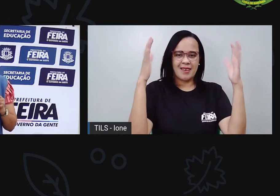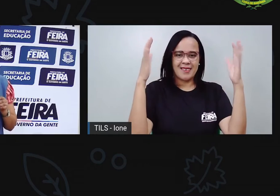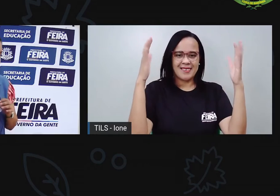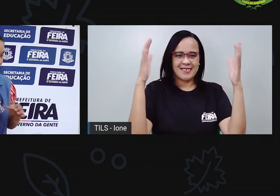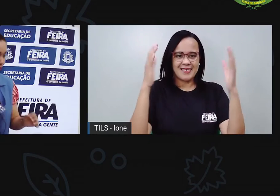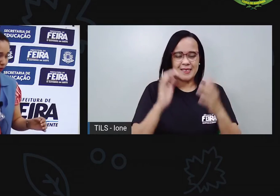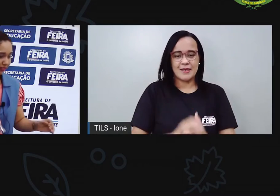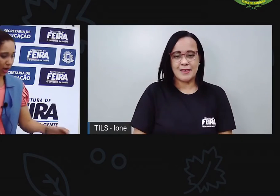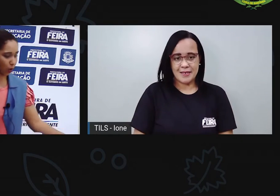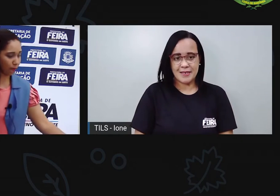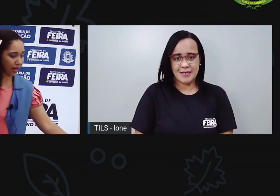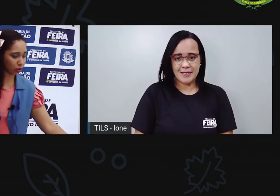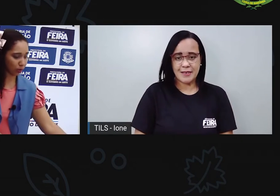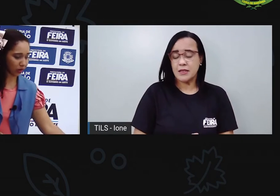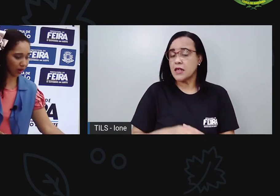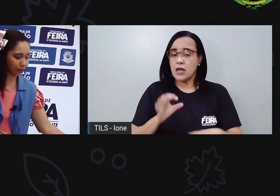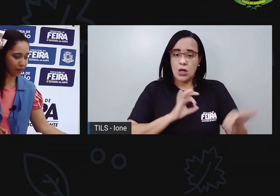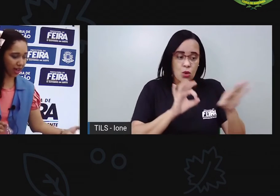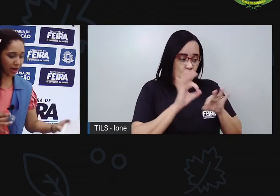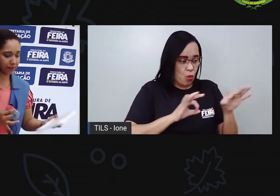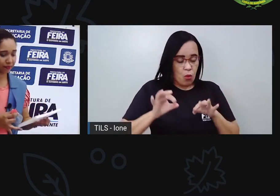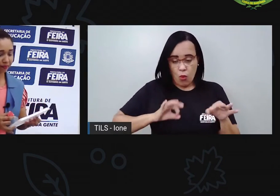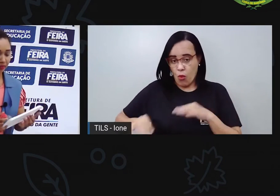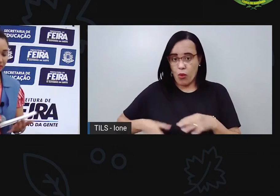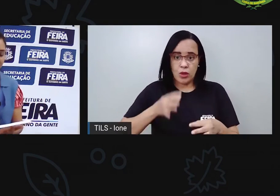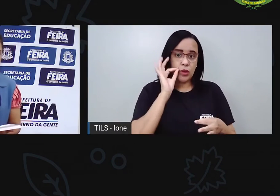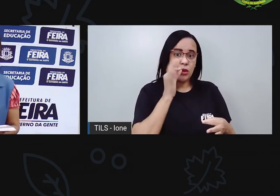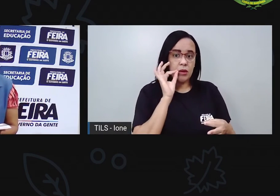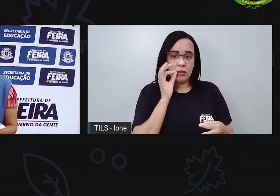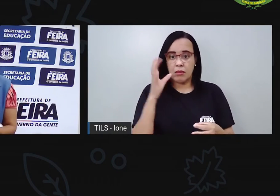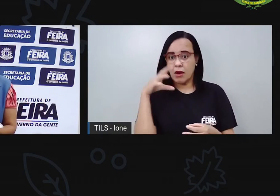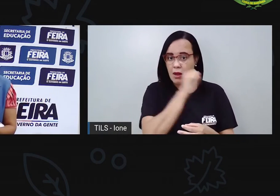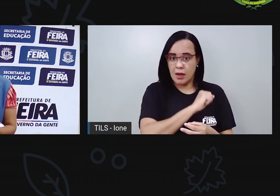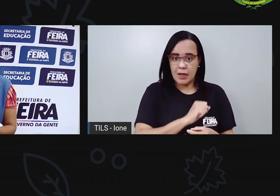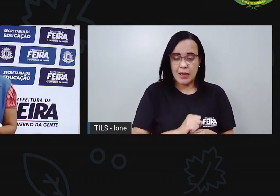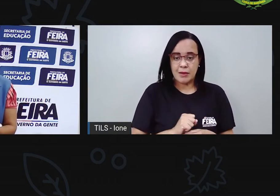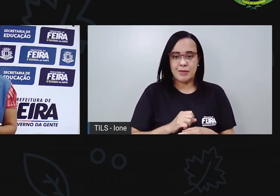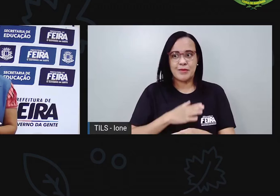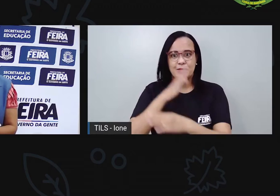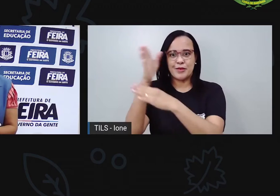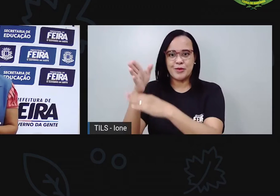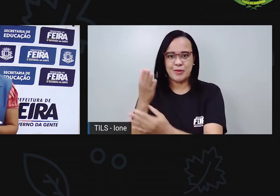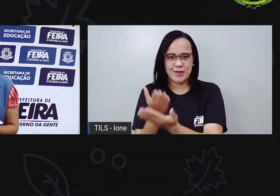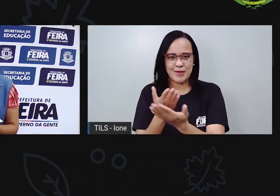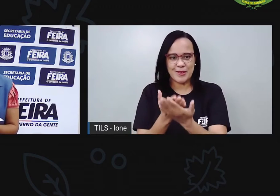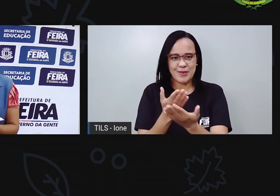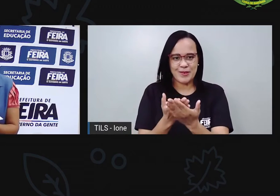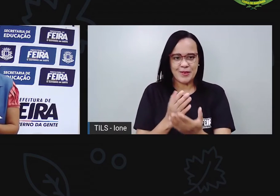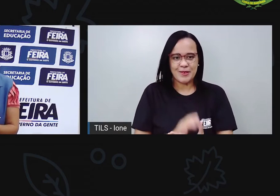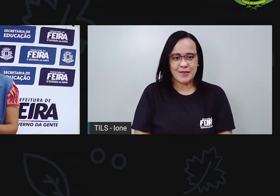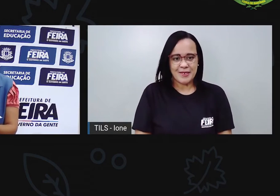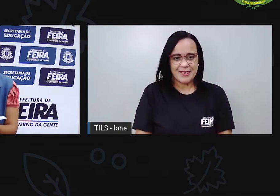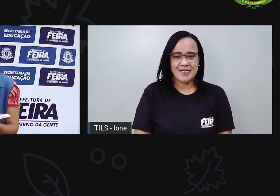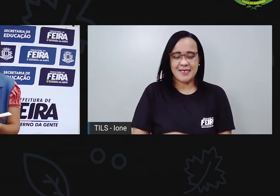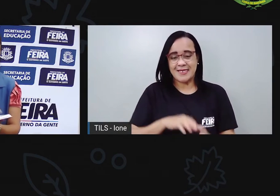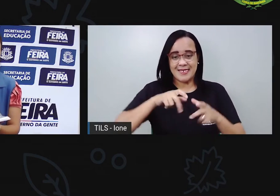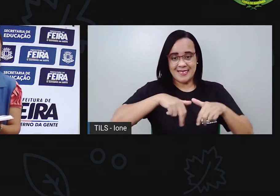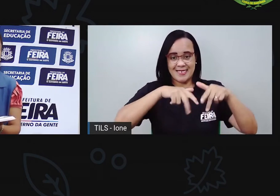foram foram foram se arrumar ou tomar um café vão para escola uma Lan